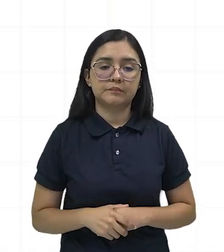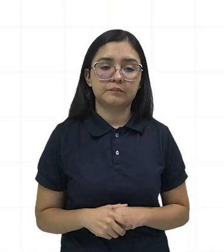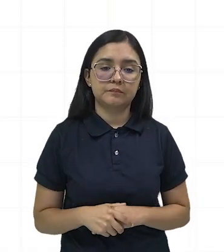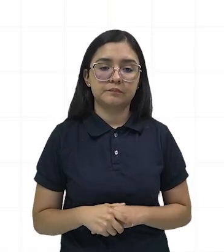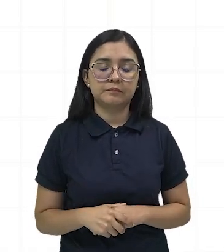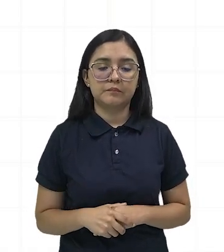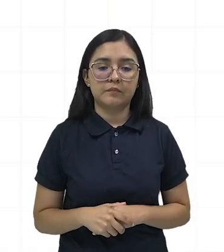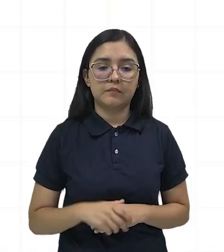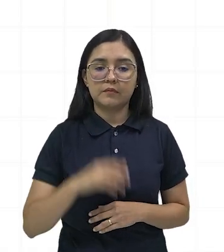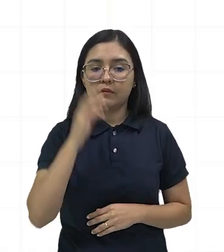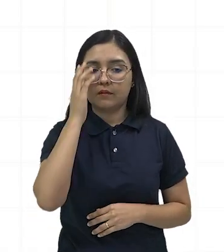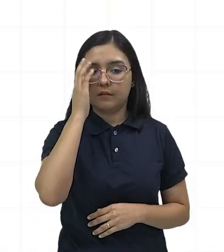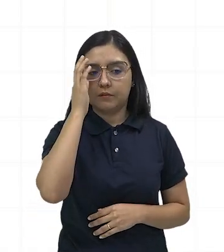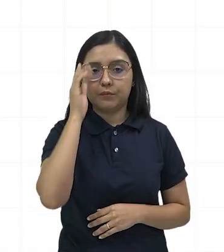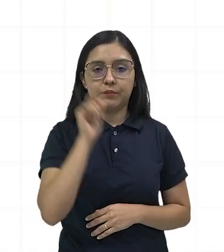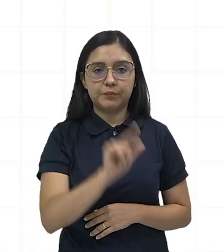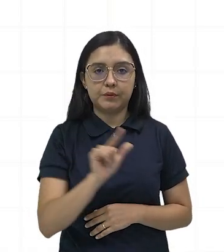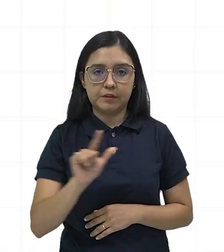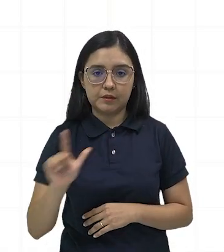pelo caso lado,